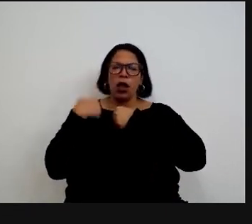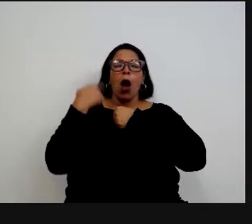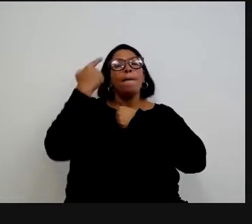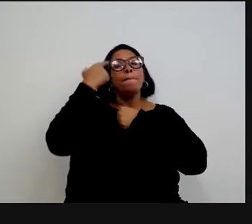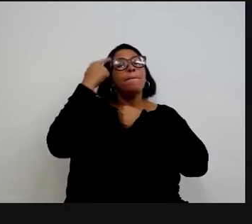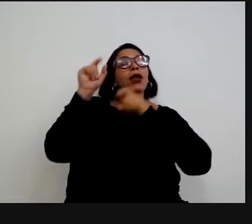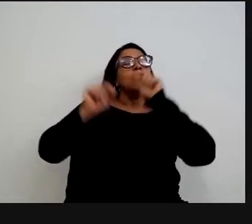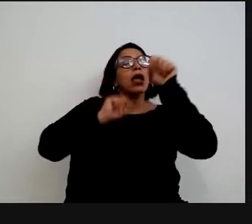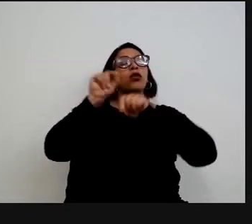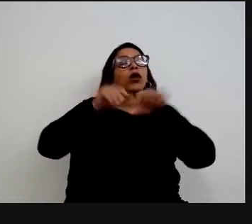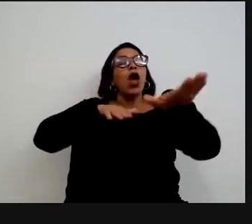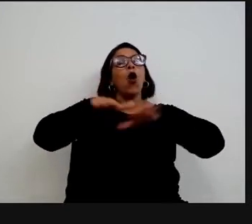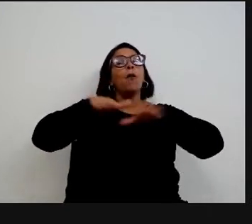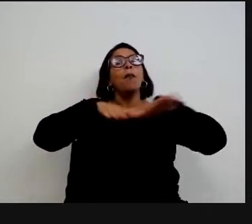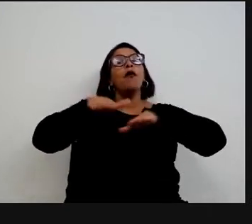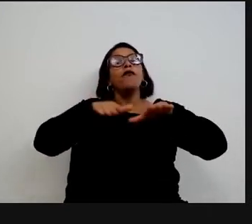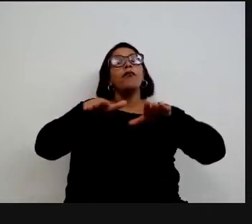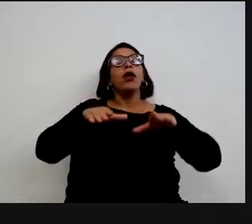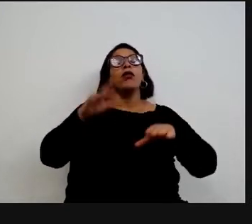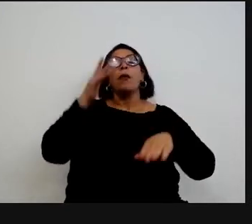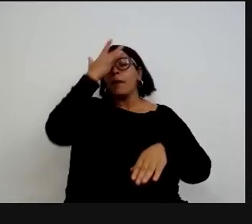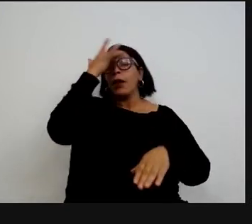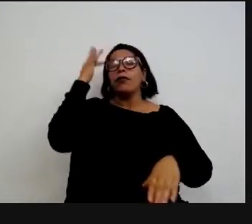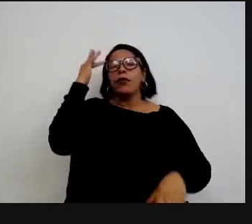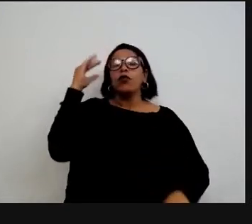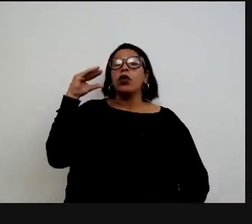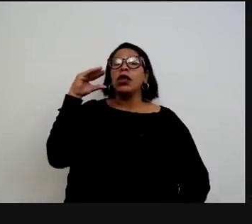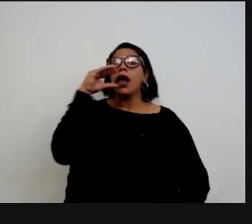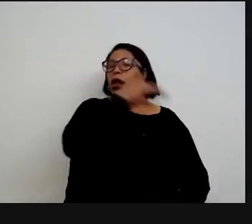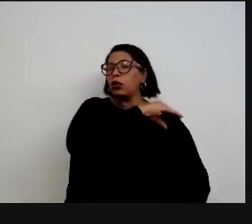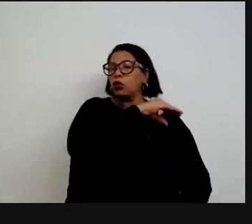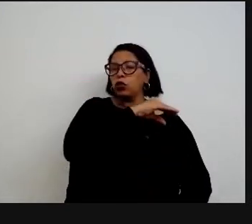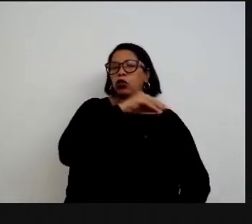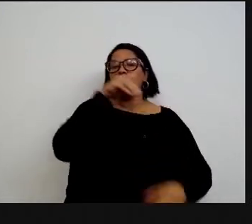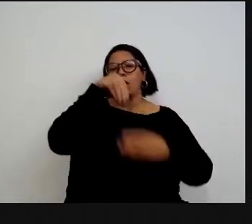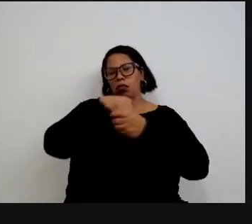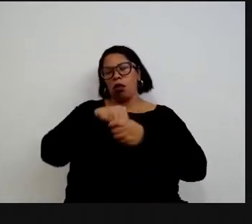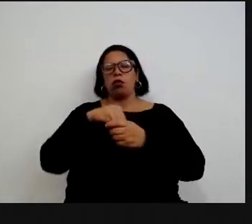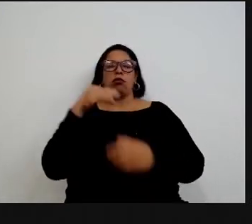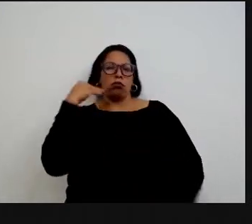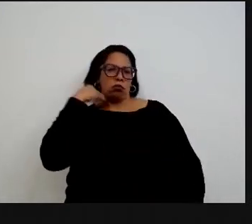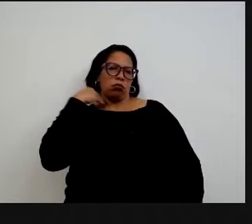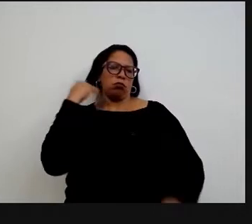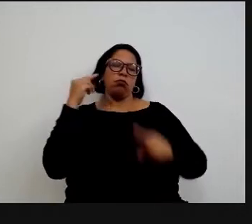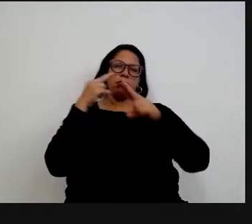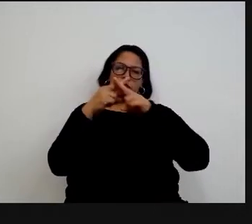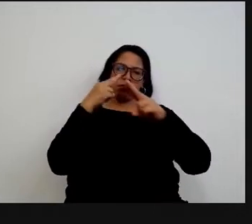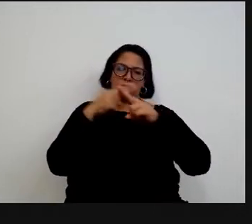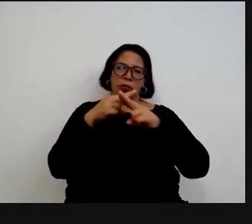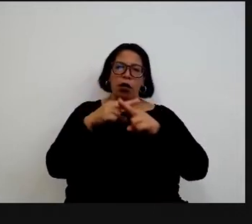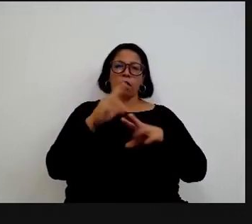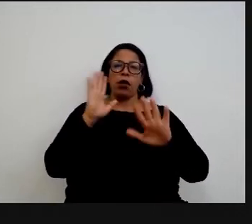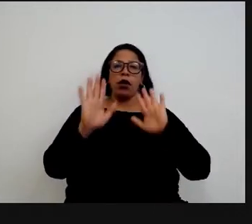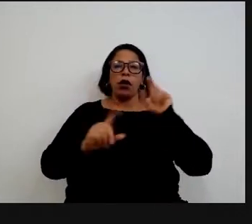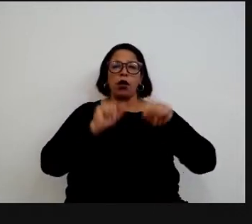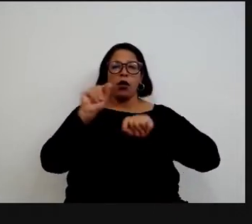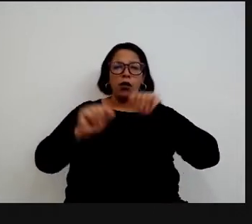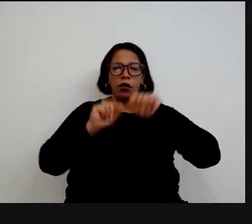foi pensando num movimento de educação para adultos. Né, nós só temos adultos lá no banco. E a andragogia, ela